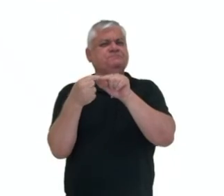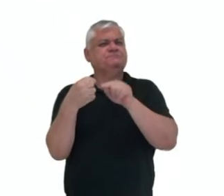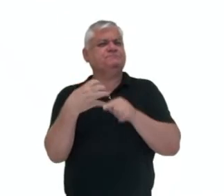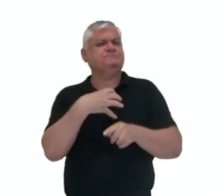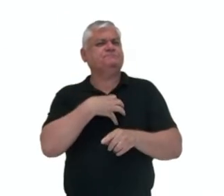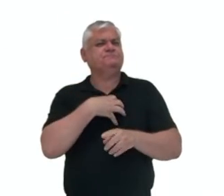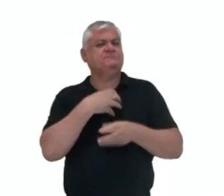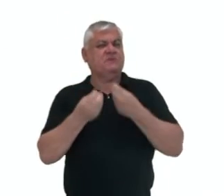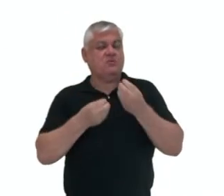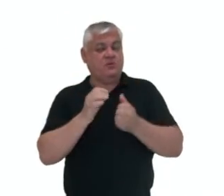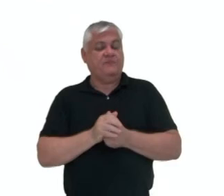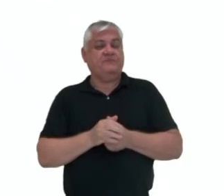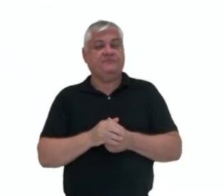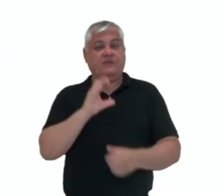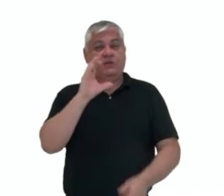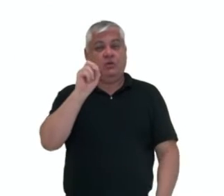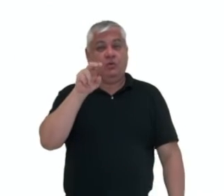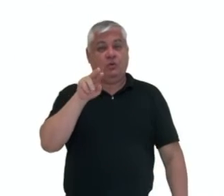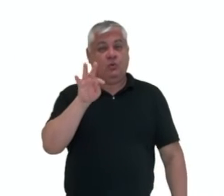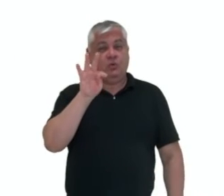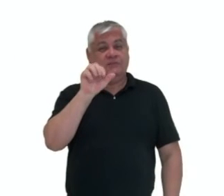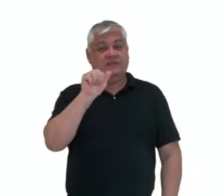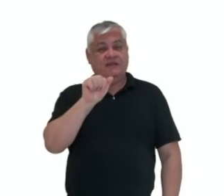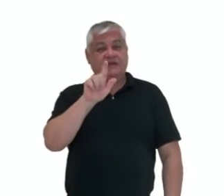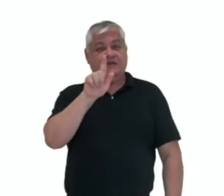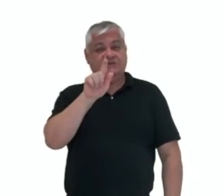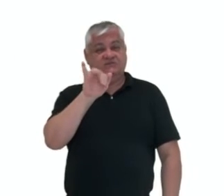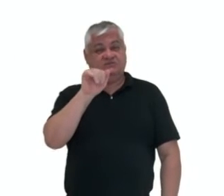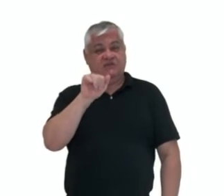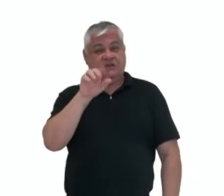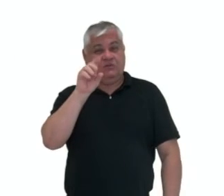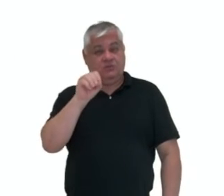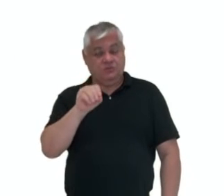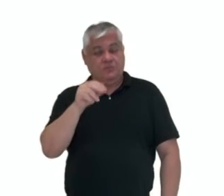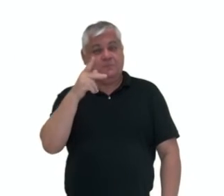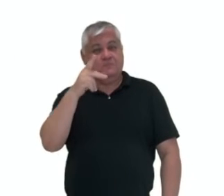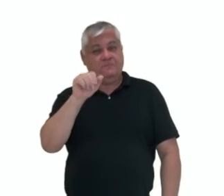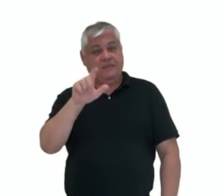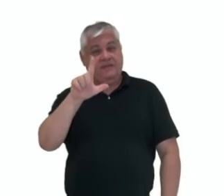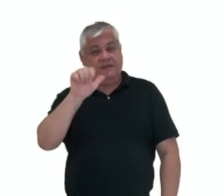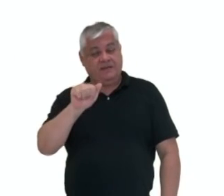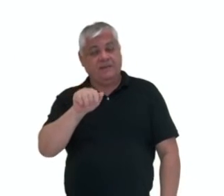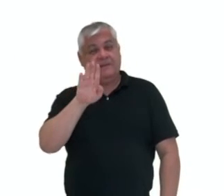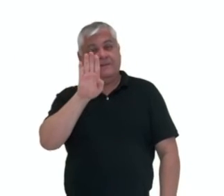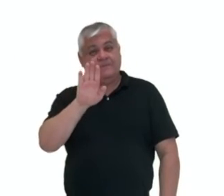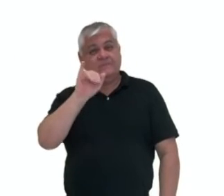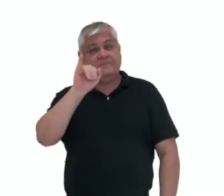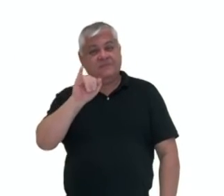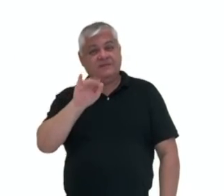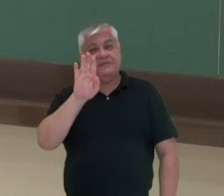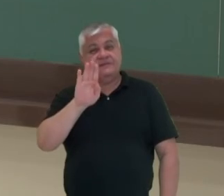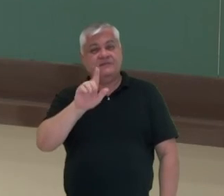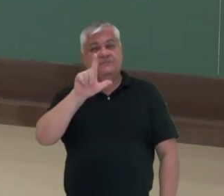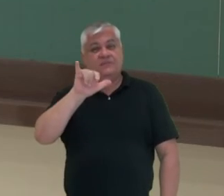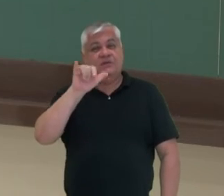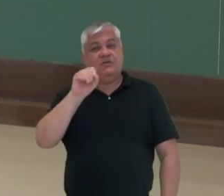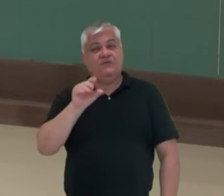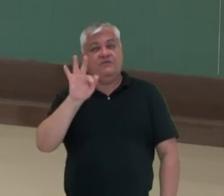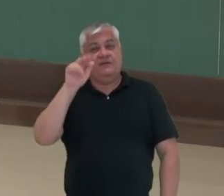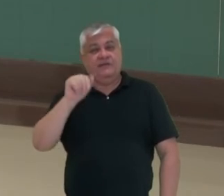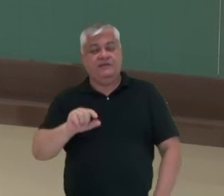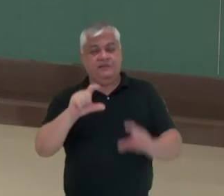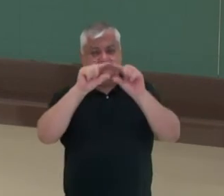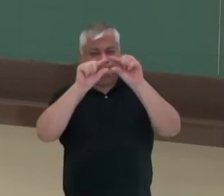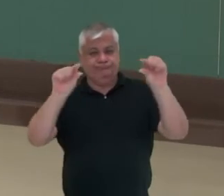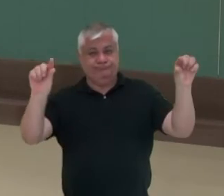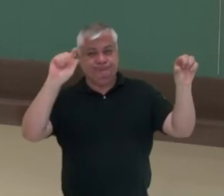são contagiado pela bibliofilia. Então, quais seriam esses efeitos? Veja, na argumentação com o teu colega